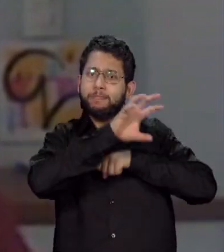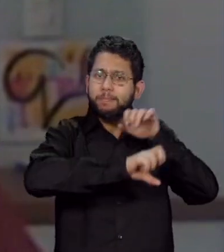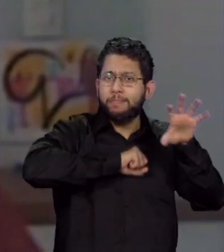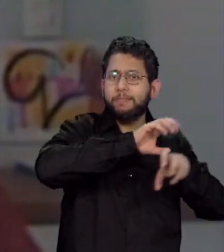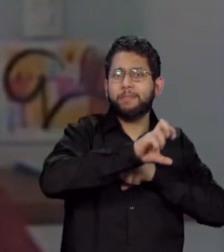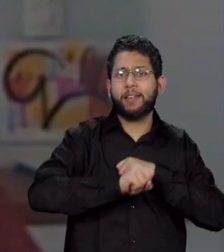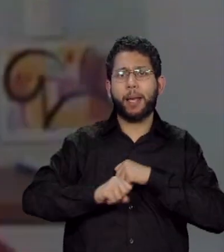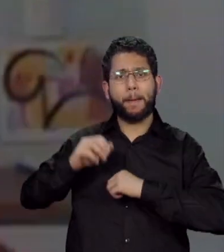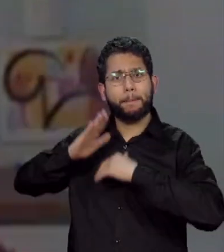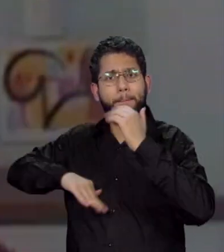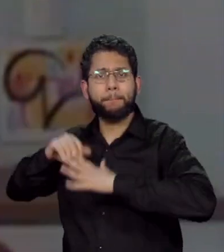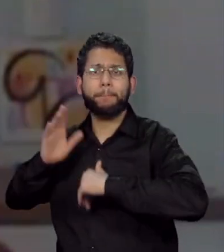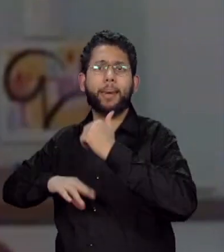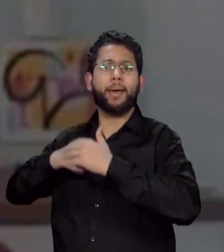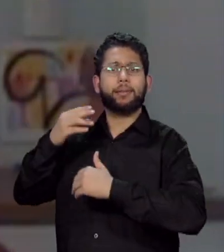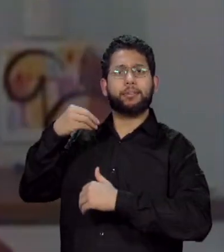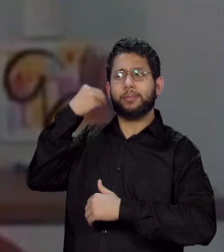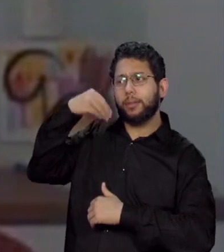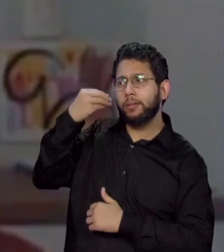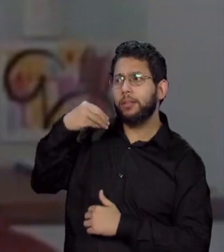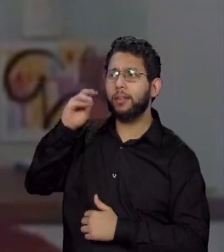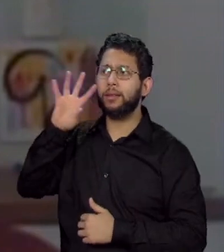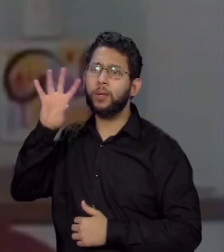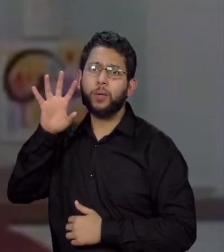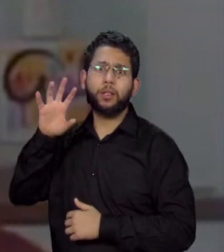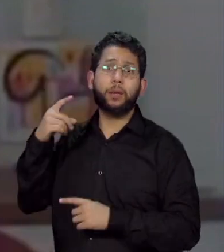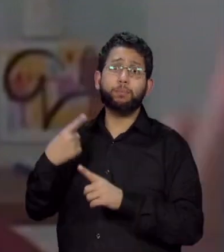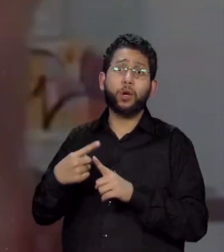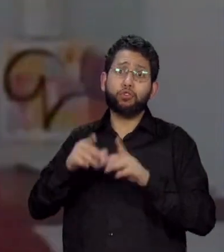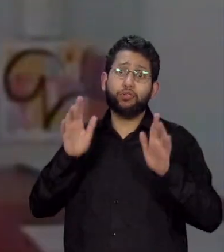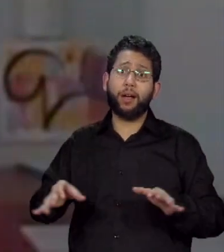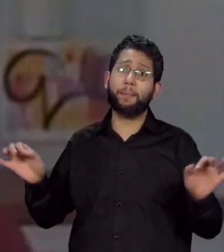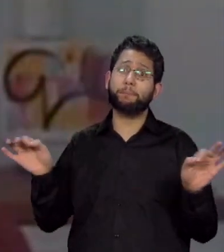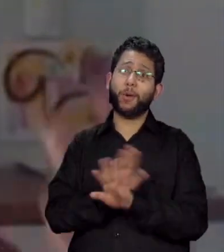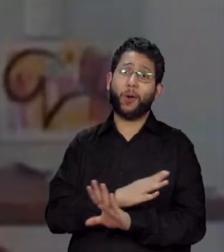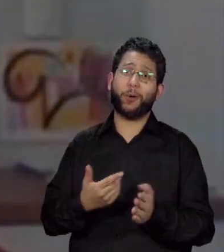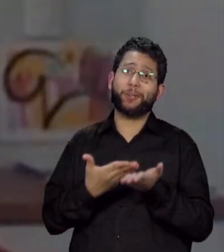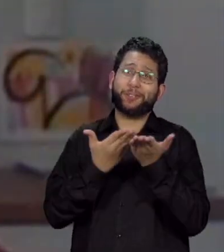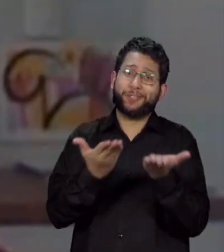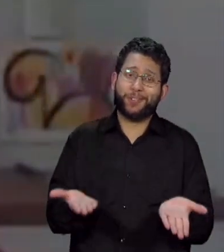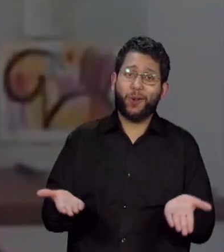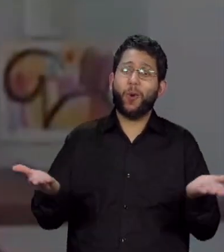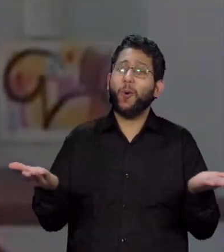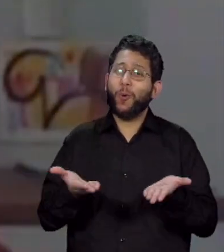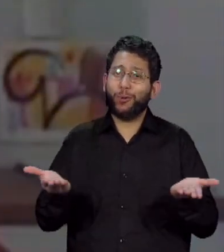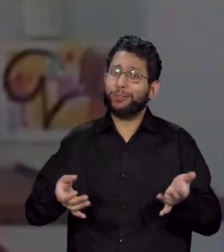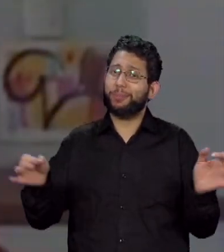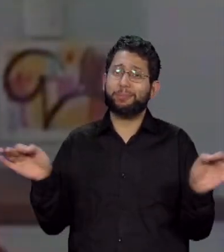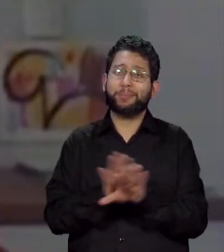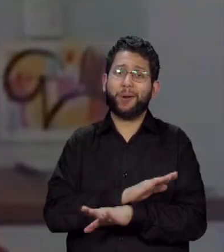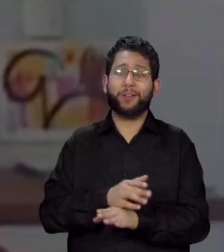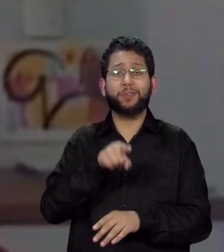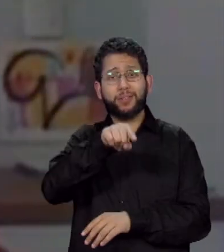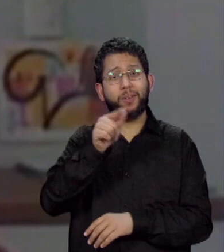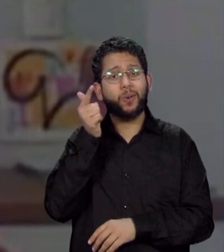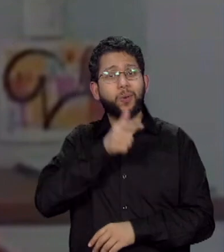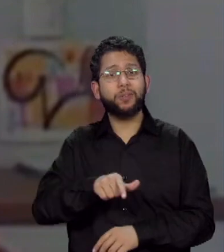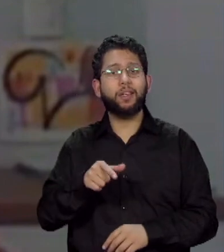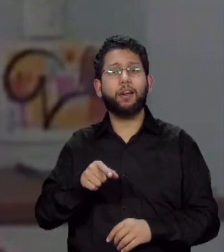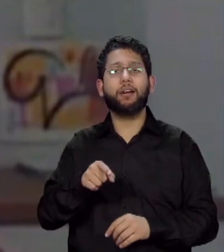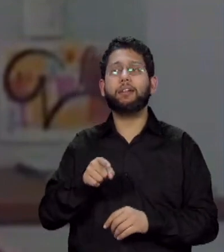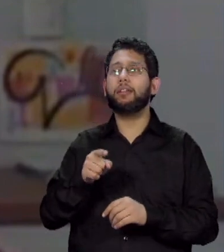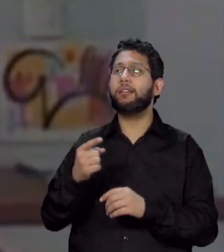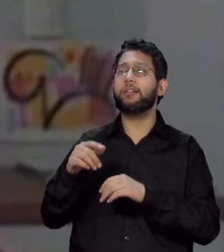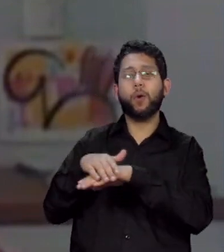práticas nesse universo super gigantesco que já está aí mapeado, né? Que você já encontra hoje aí mapeado para buscar essas